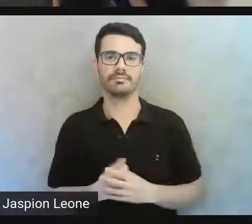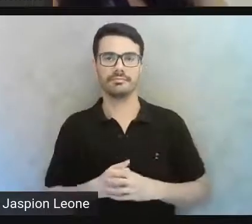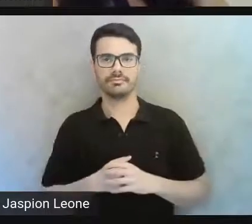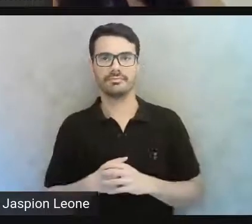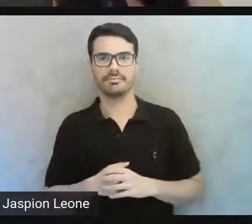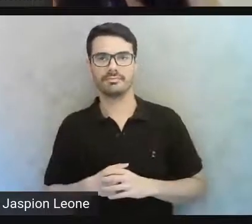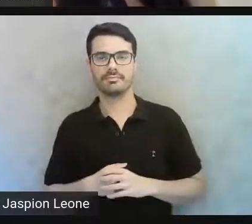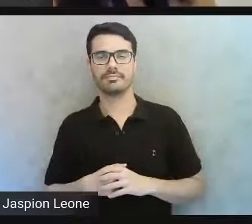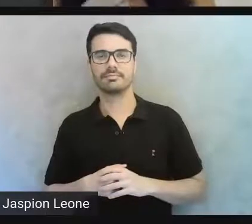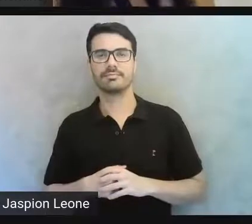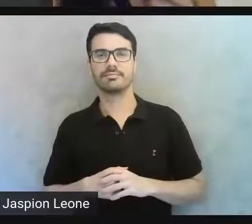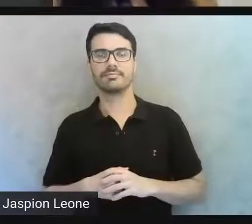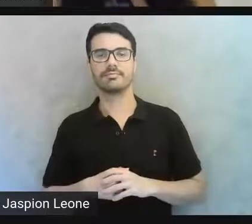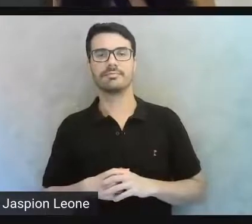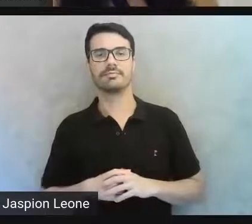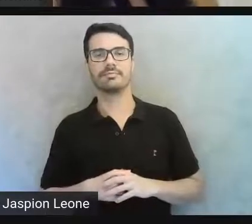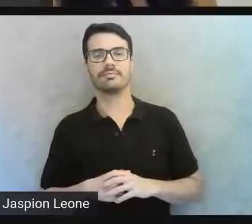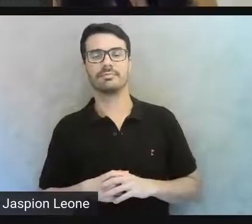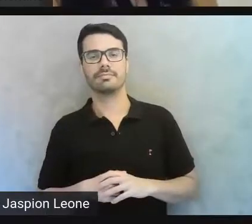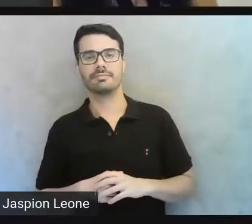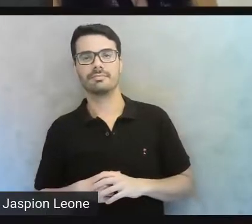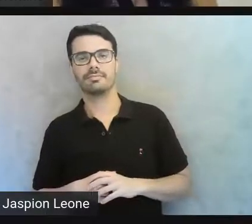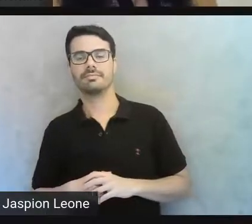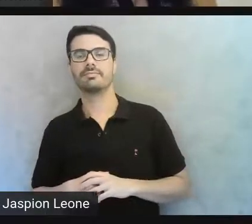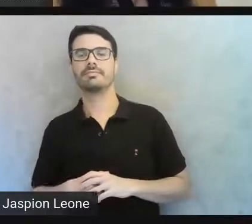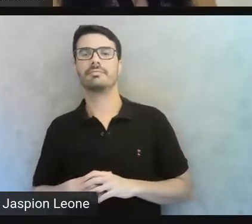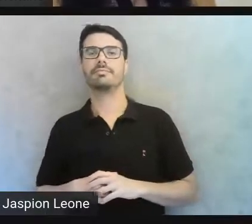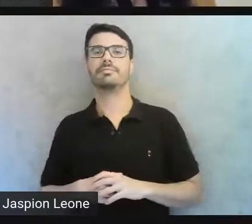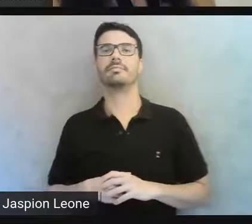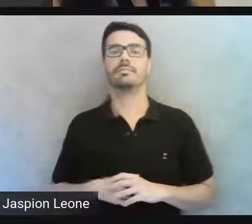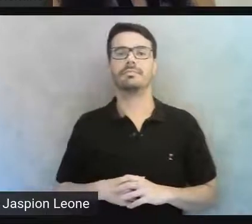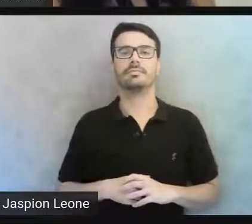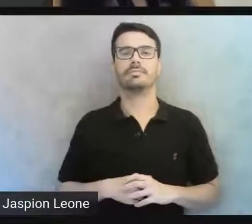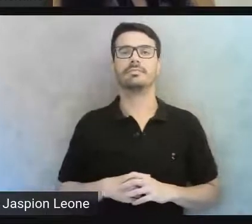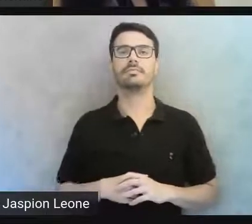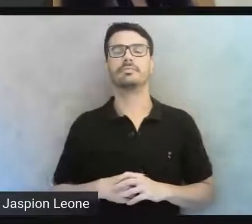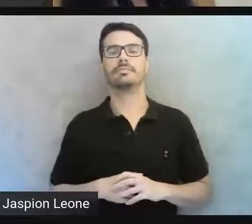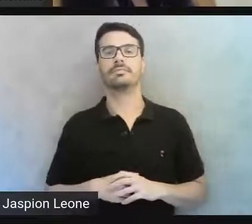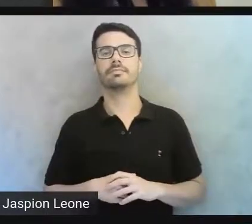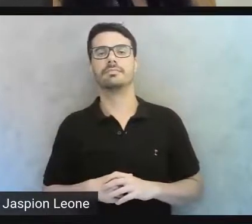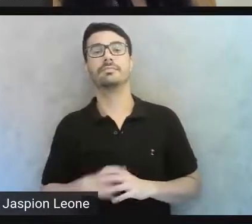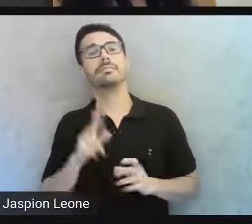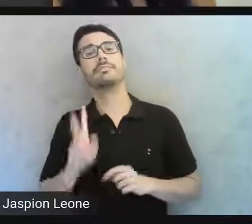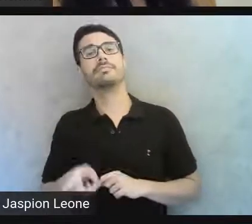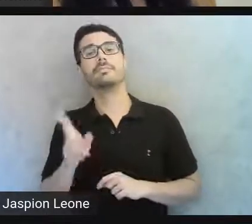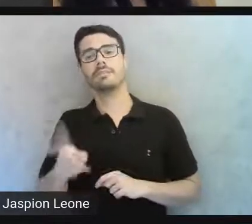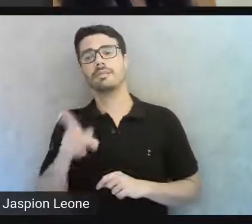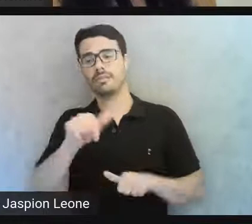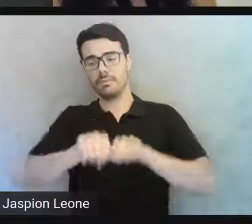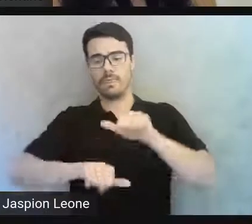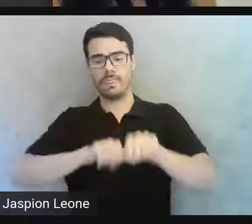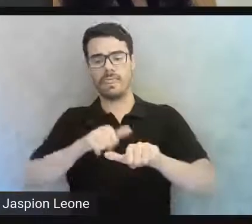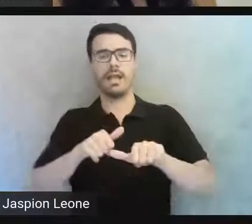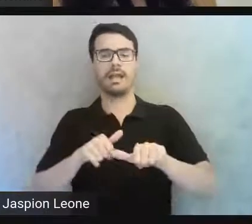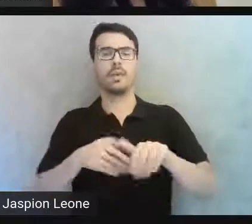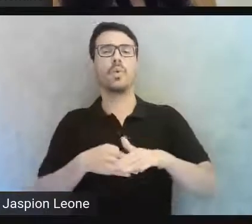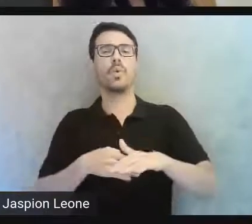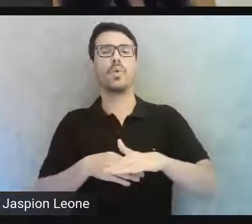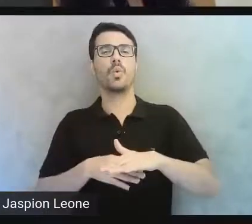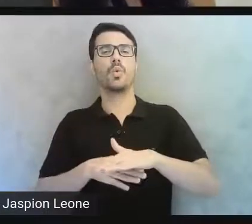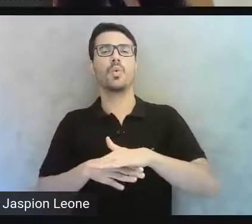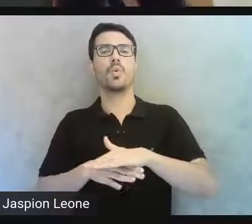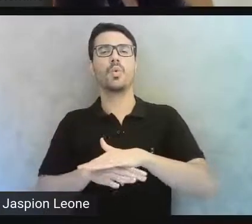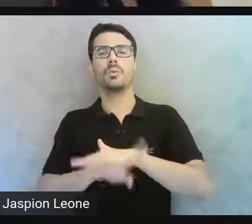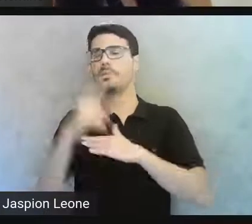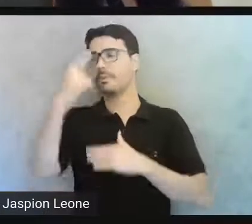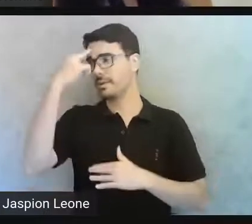Devagar e sempre, né, Paulo? Começando, Com certeza, mas com certeza. é manter a mudança mesmo do hábito, incorporar isso para a vida, para o